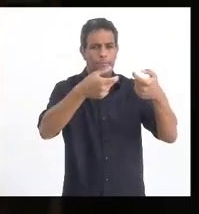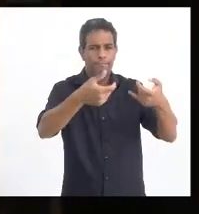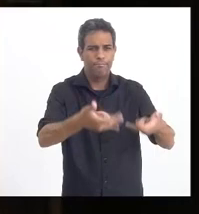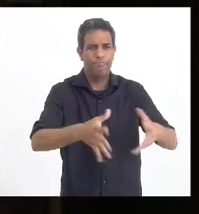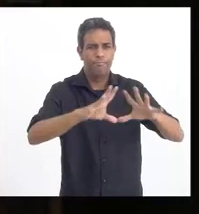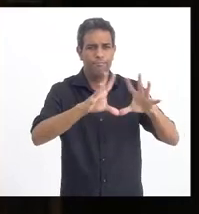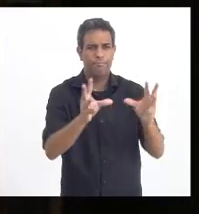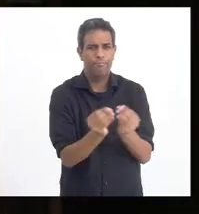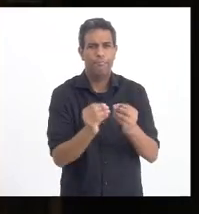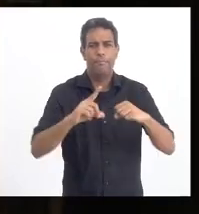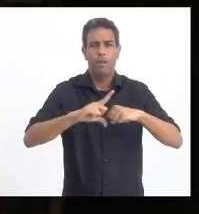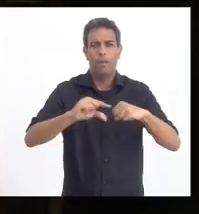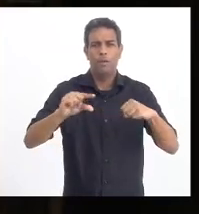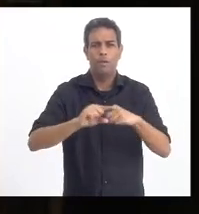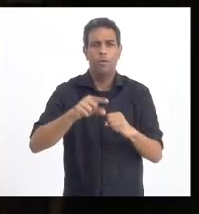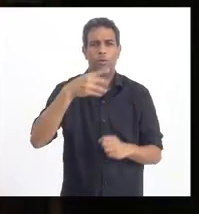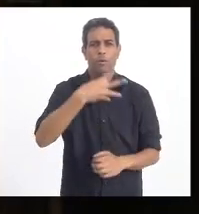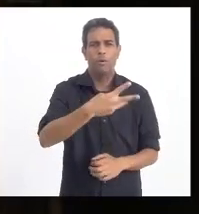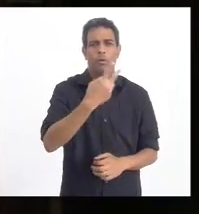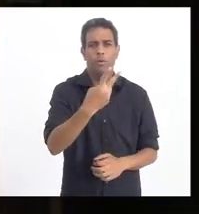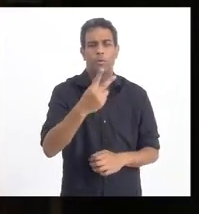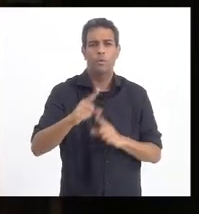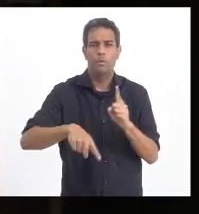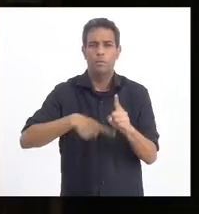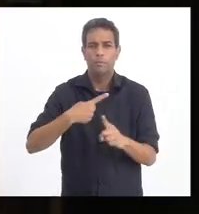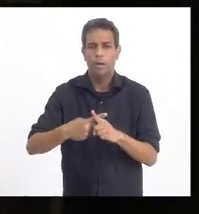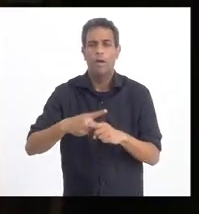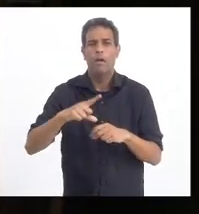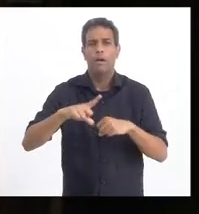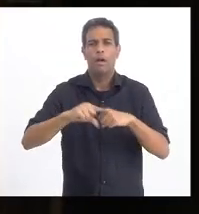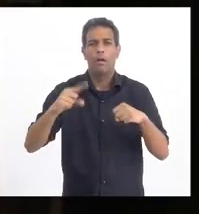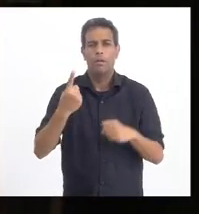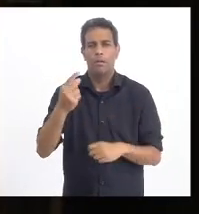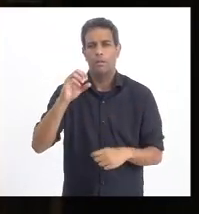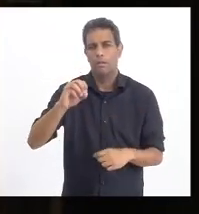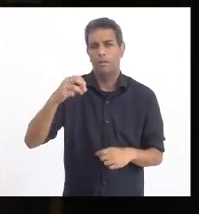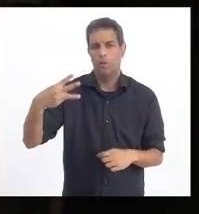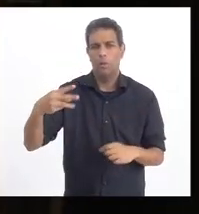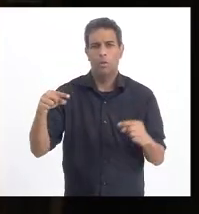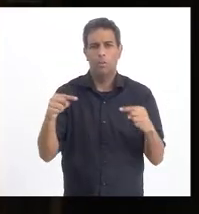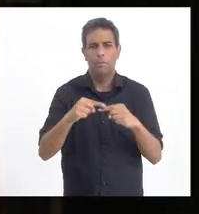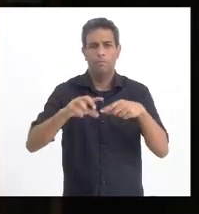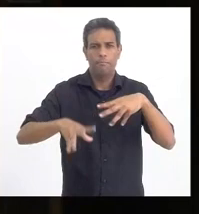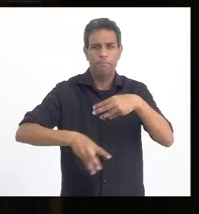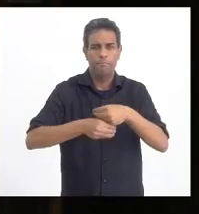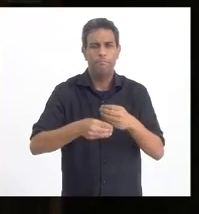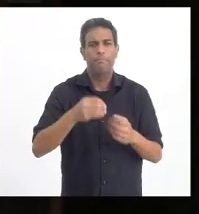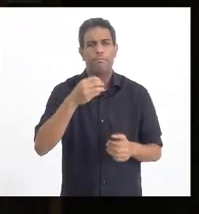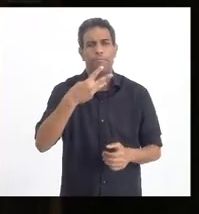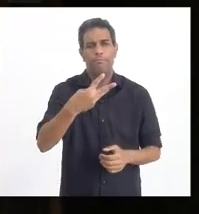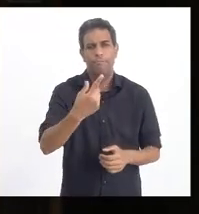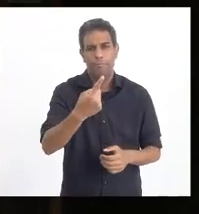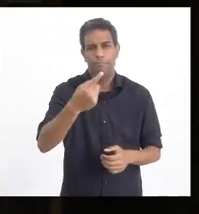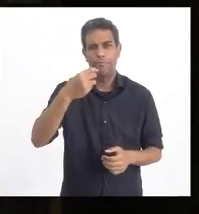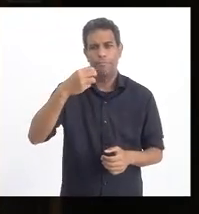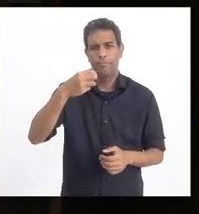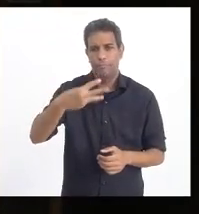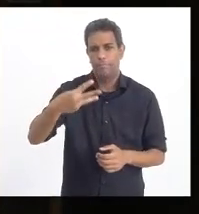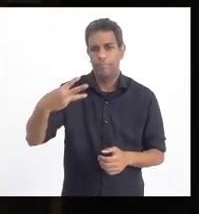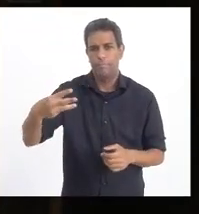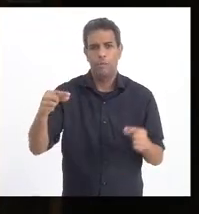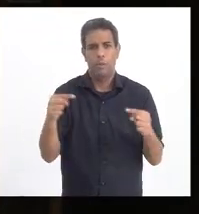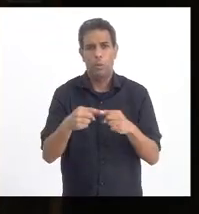os artigos 42 e 142 da legislação a emenda 103 que a questão do acúmulo de